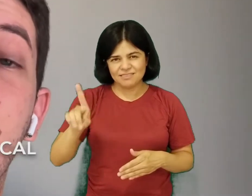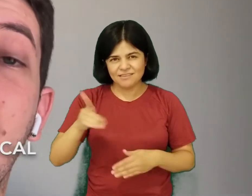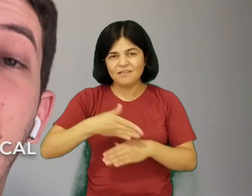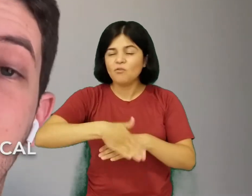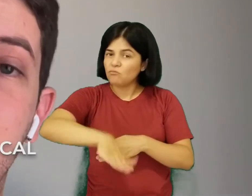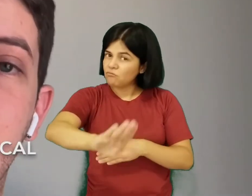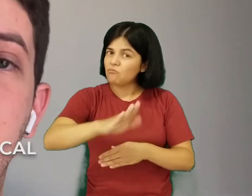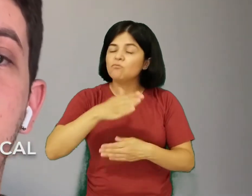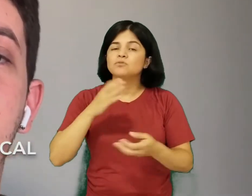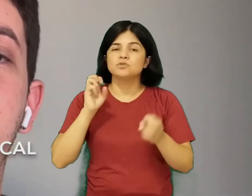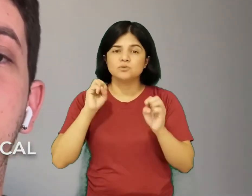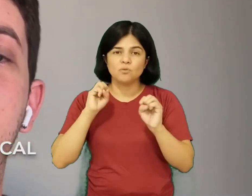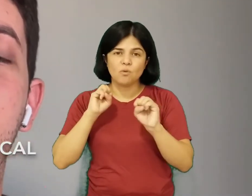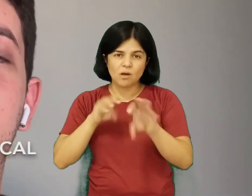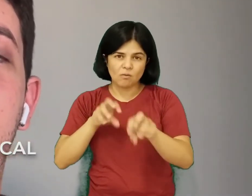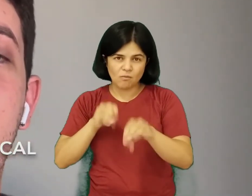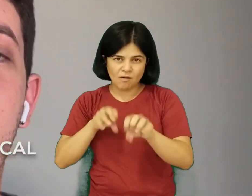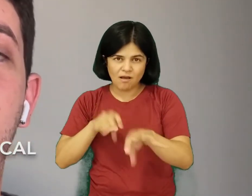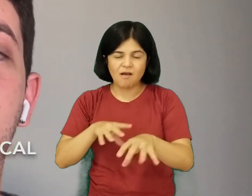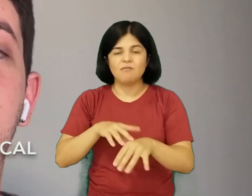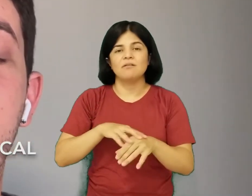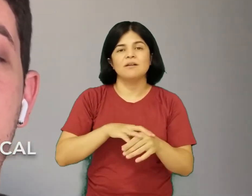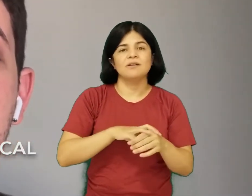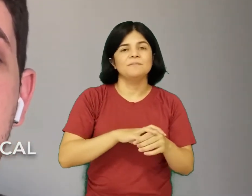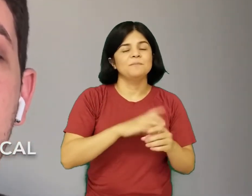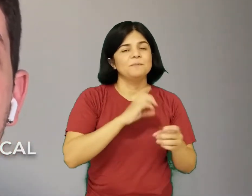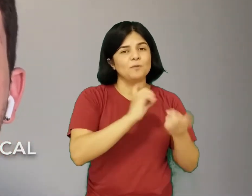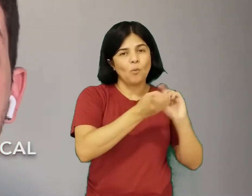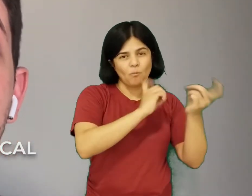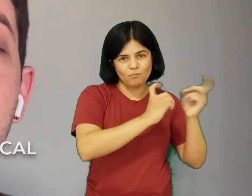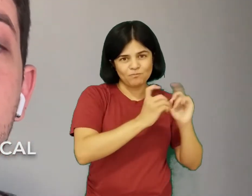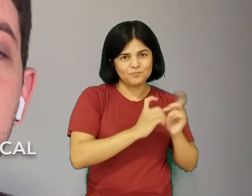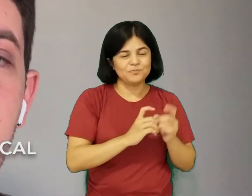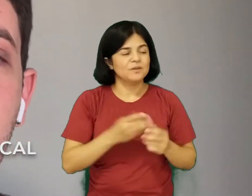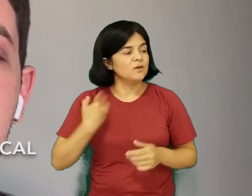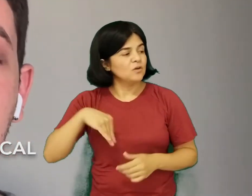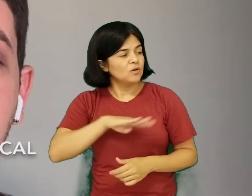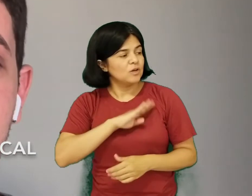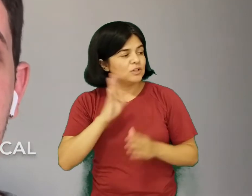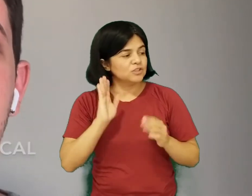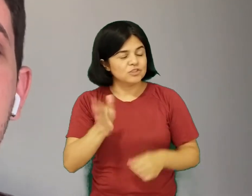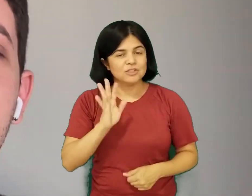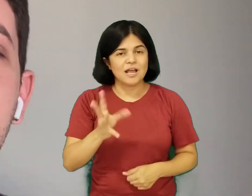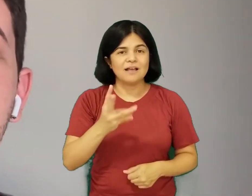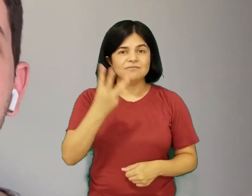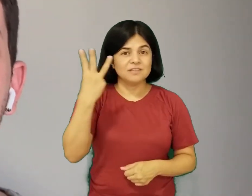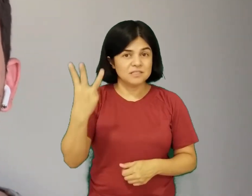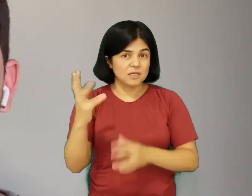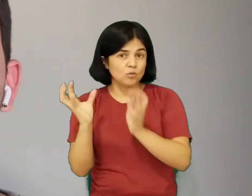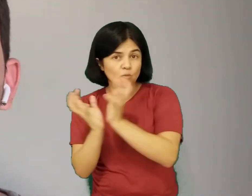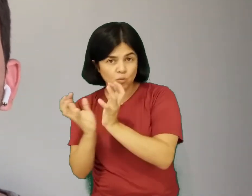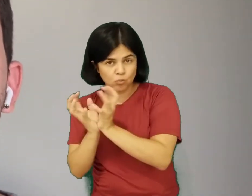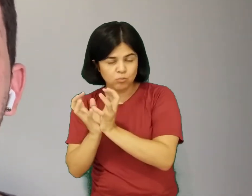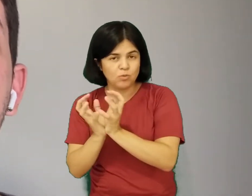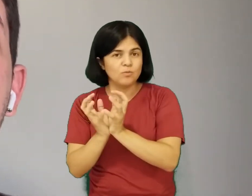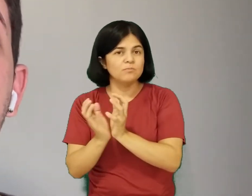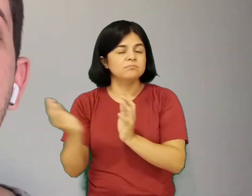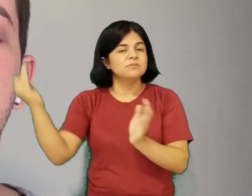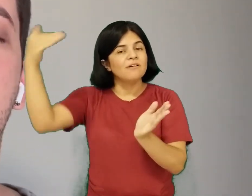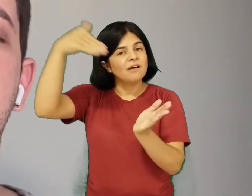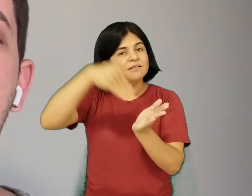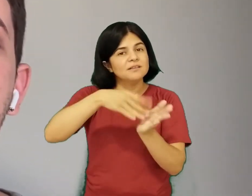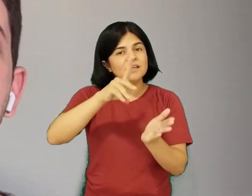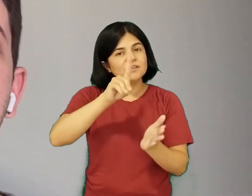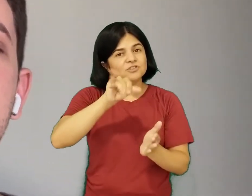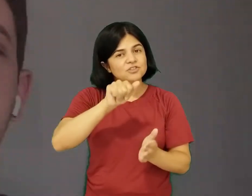forma online. A gente já está no terceiro e último ciclo de classes, que vai até o dia